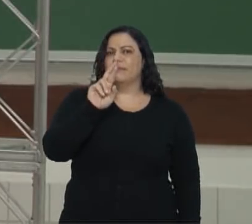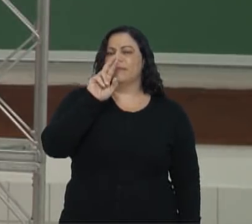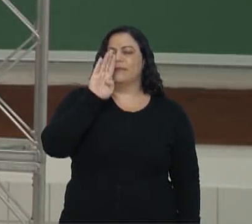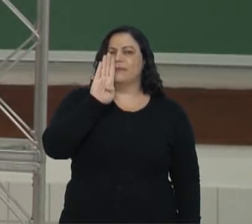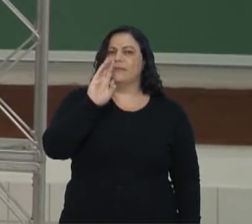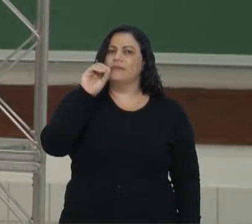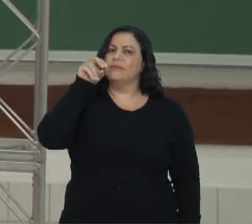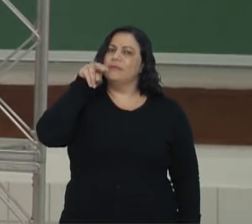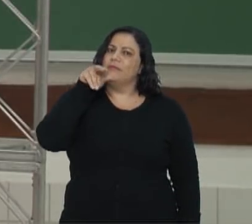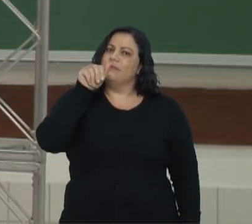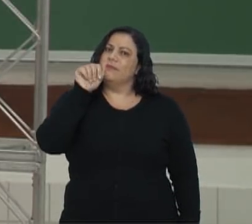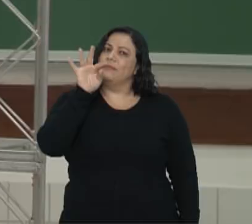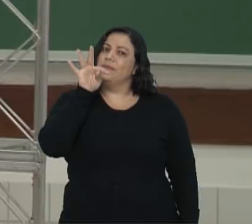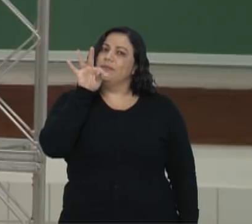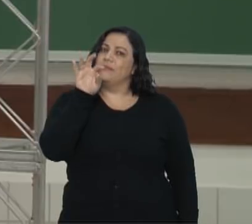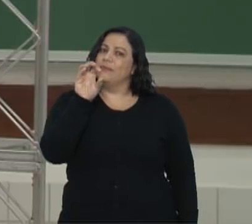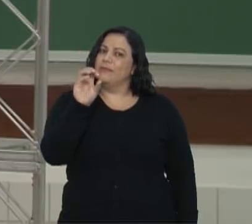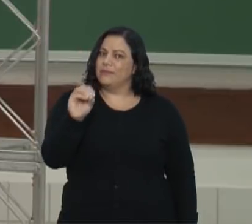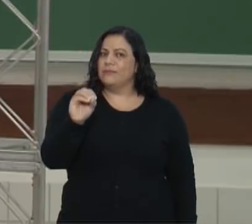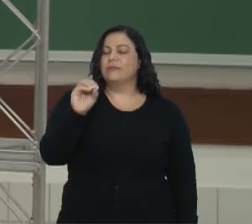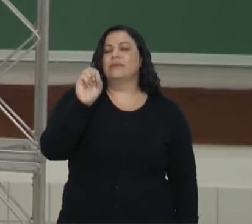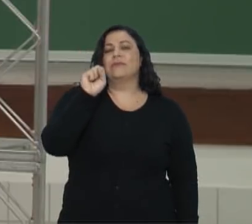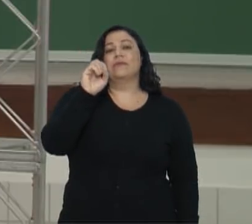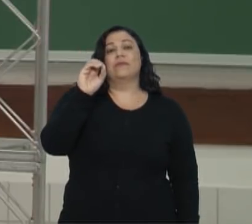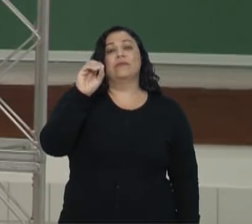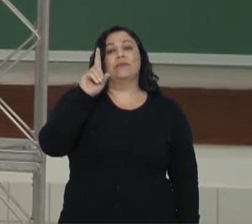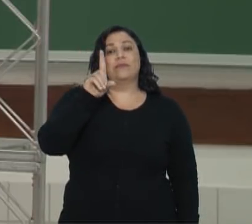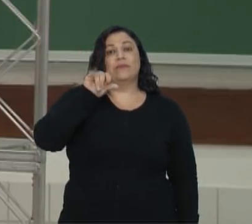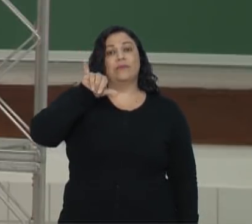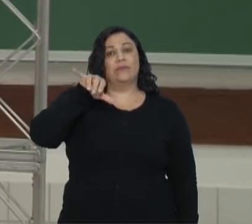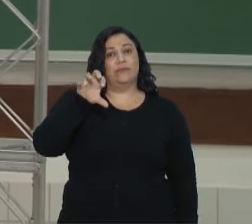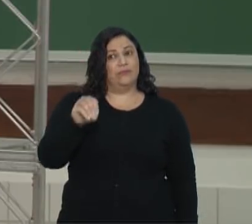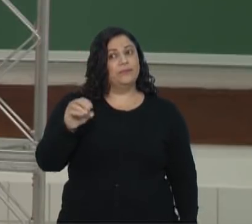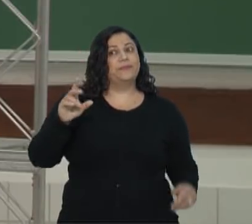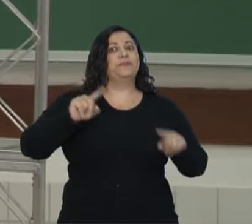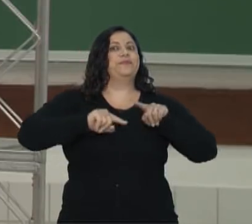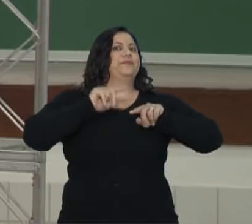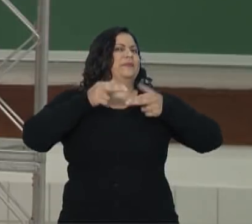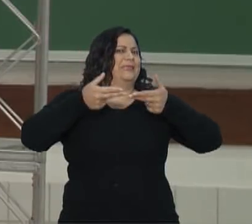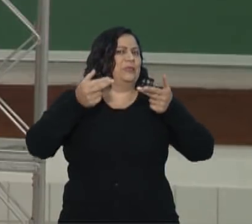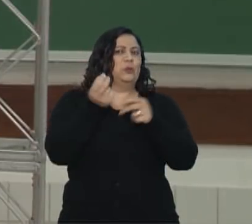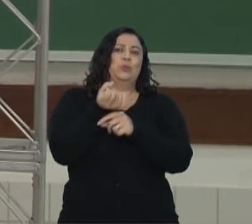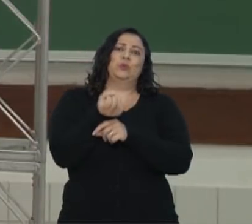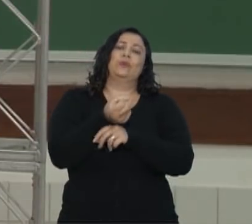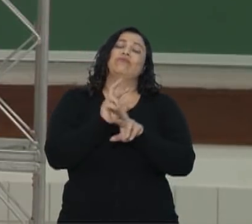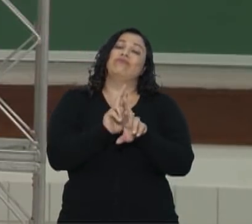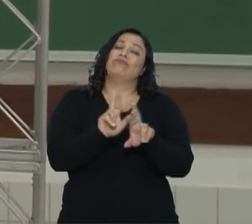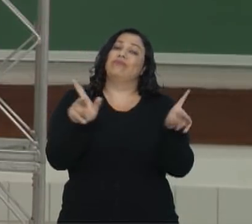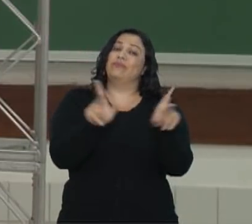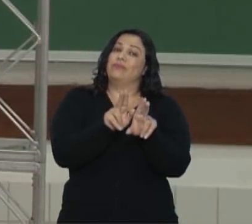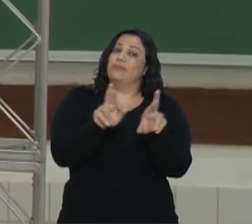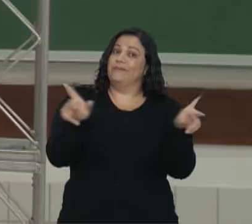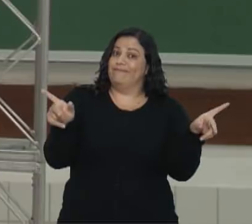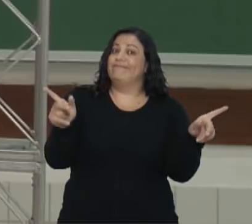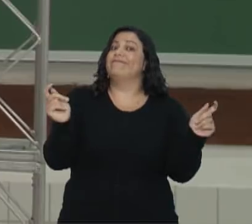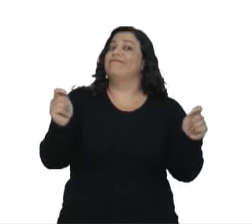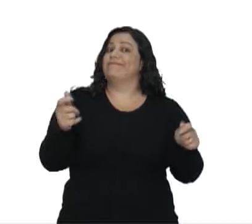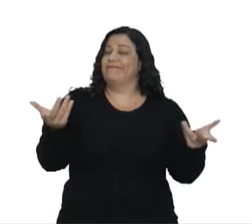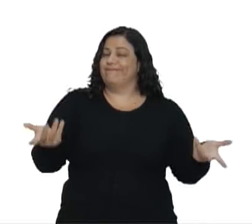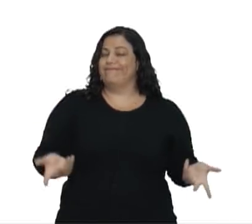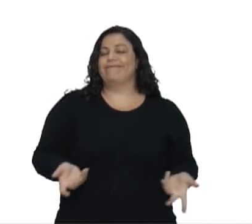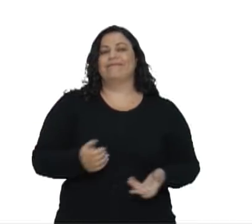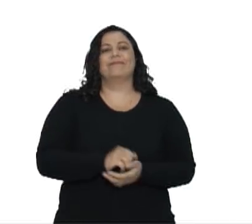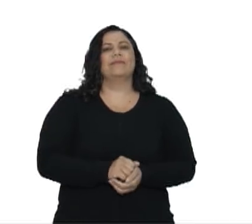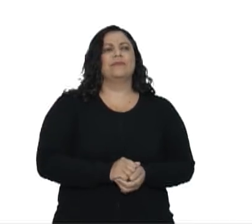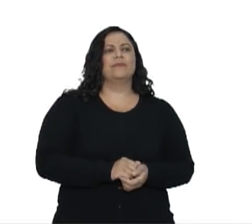material mais diferente, que talvez nem todos tenham em casa, mas é muito comum que tenhamos em casa. Qual é o procedimento? Então, num